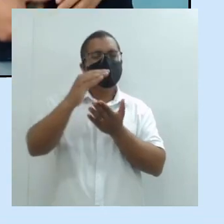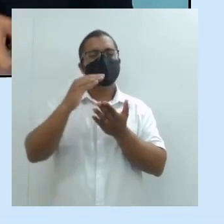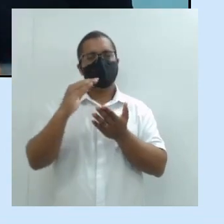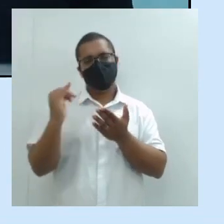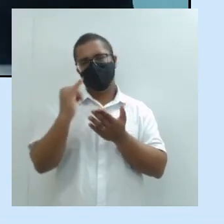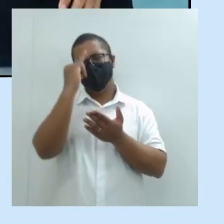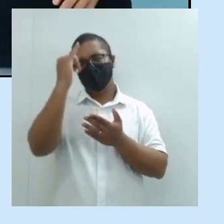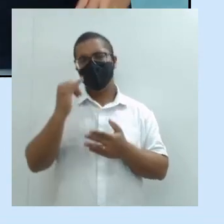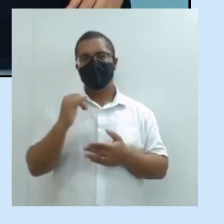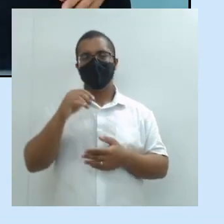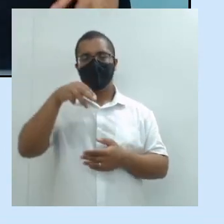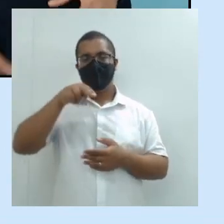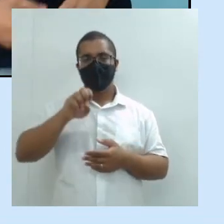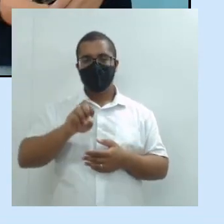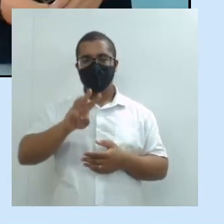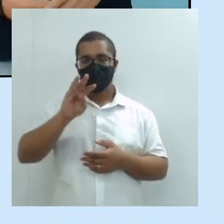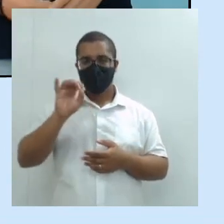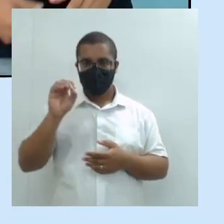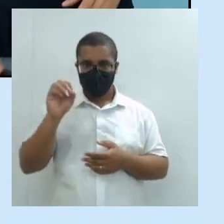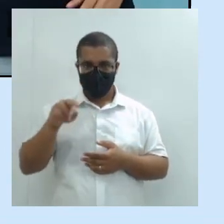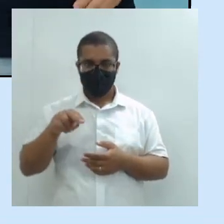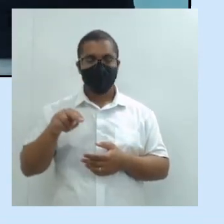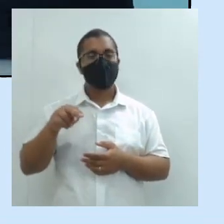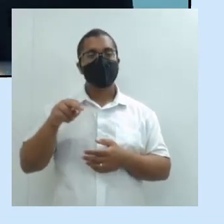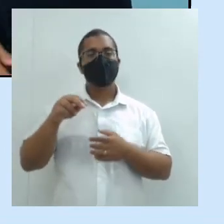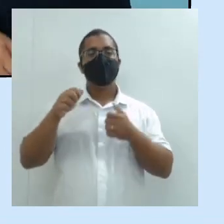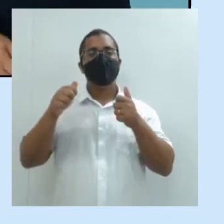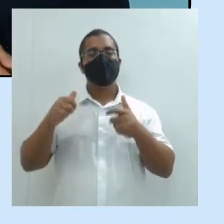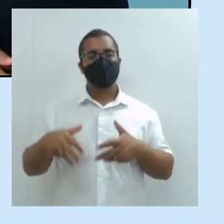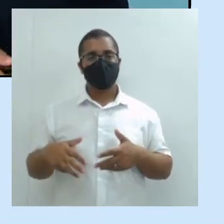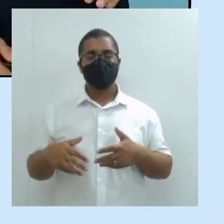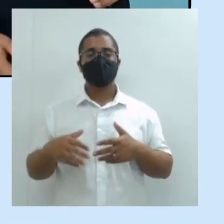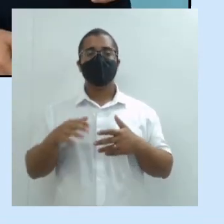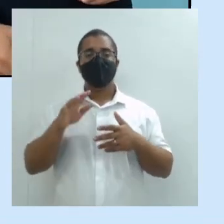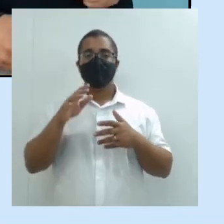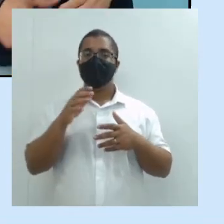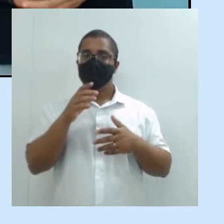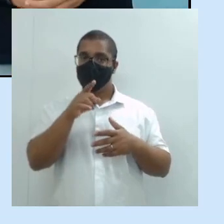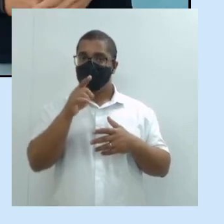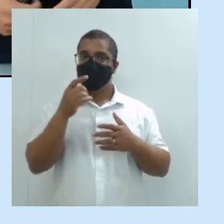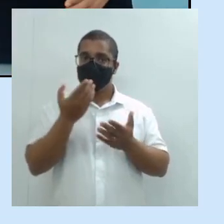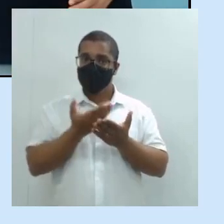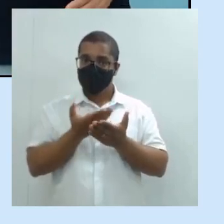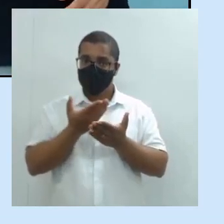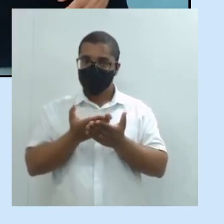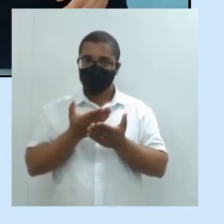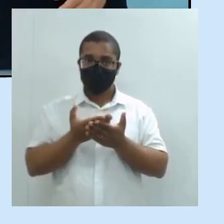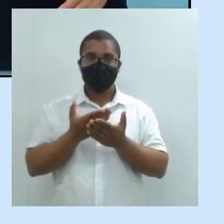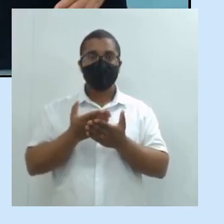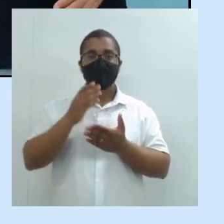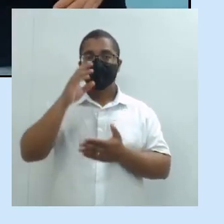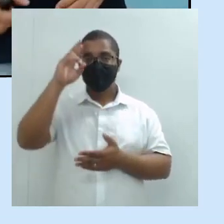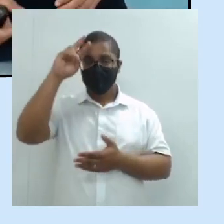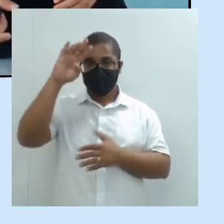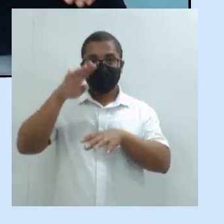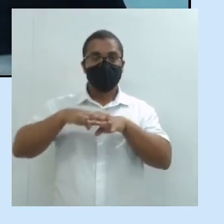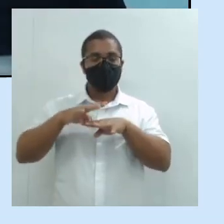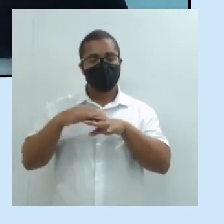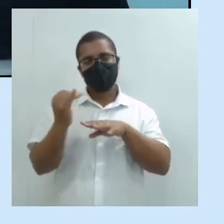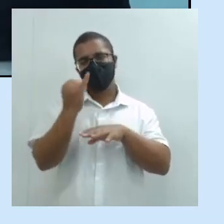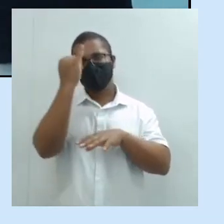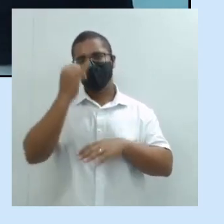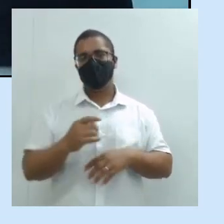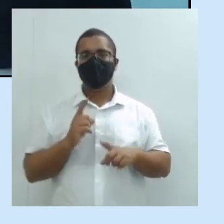gente e é uma referência muito interessante, tá bom? Você precisa aprender a história da matemática, isso é muito importante,